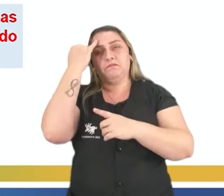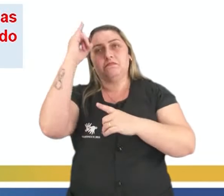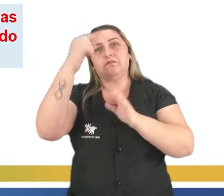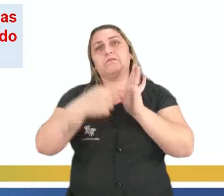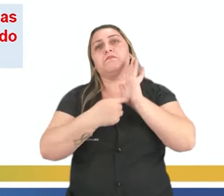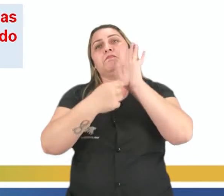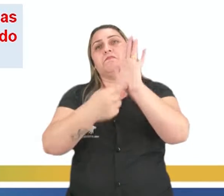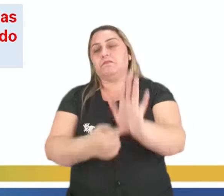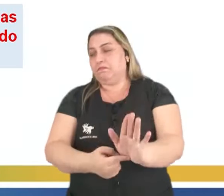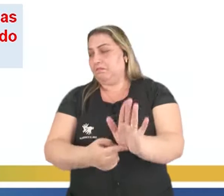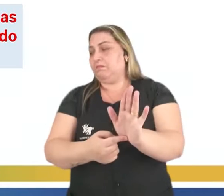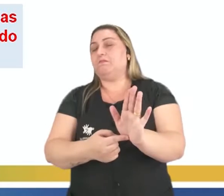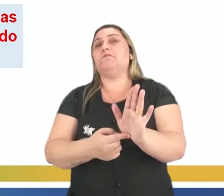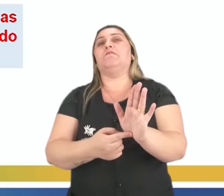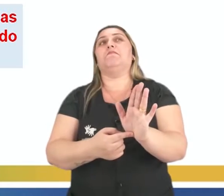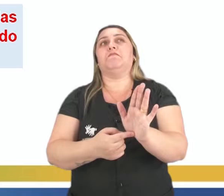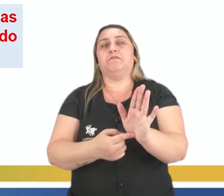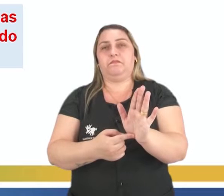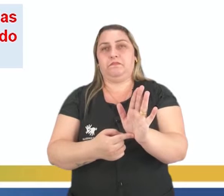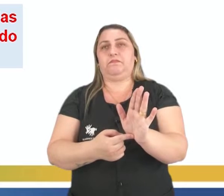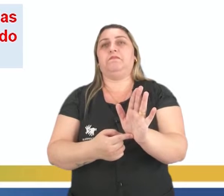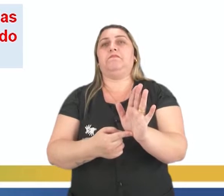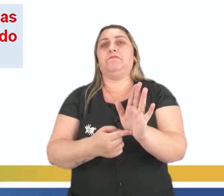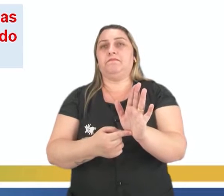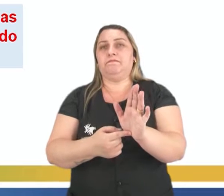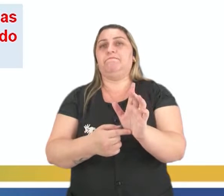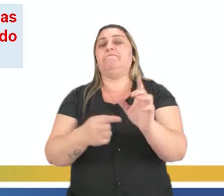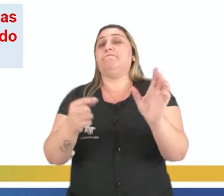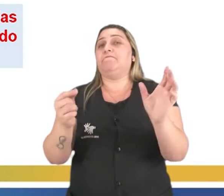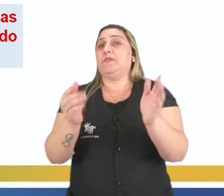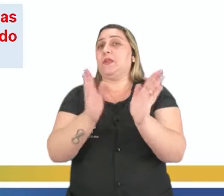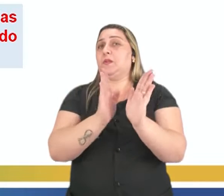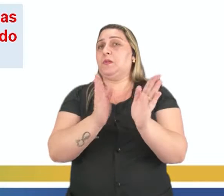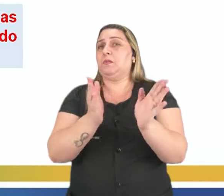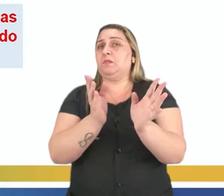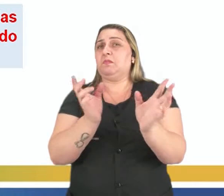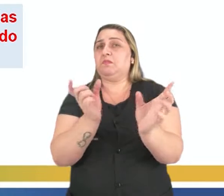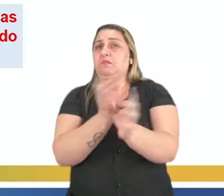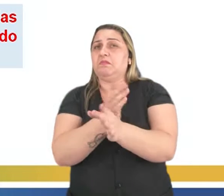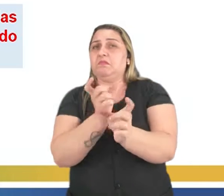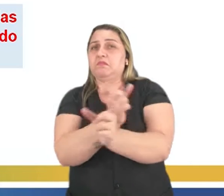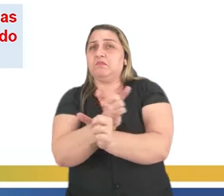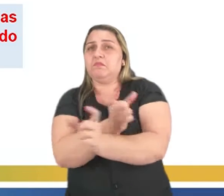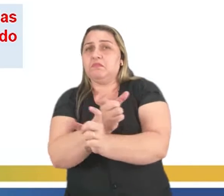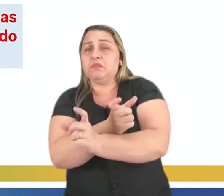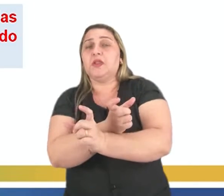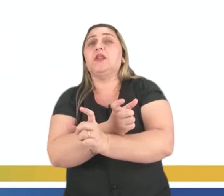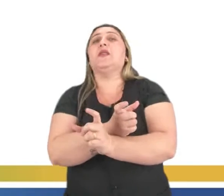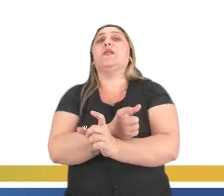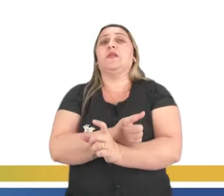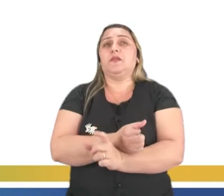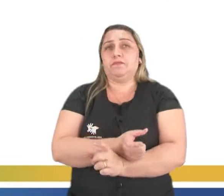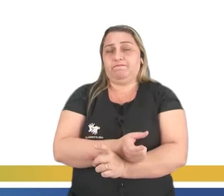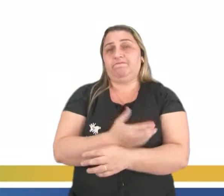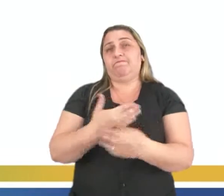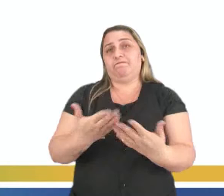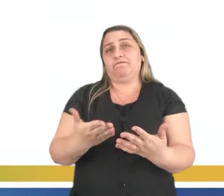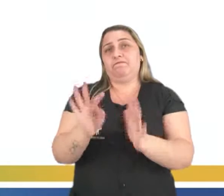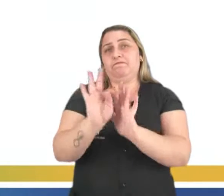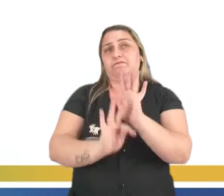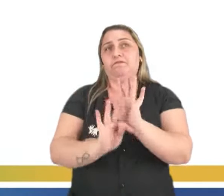apresentadas estão relacionadas entre si e não fragmentadas, gerando assim o sentido necessário ao texto como um